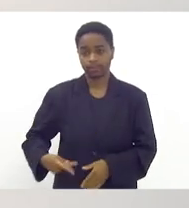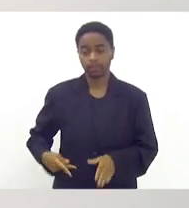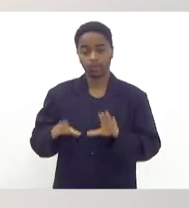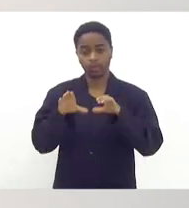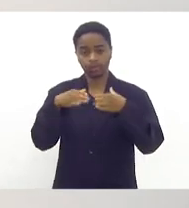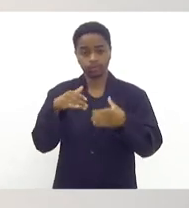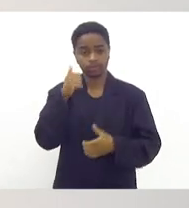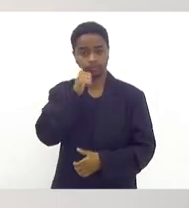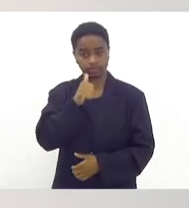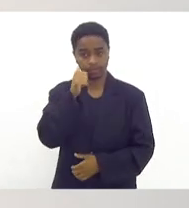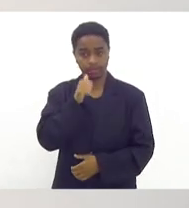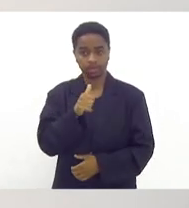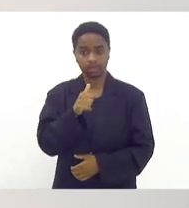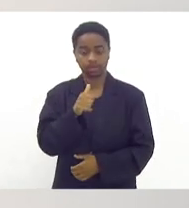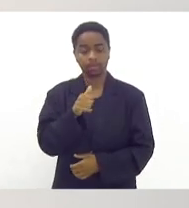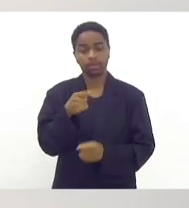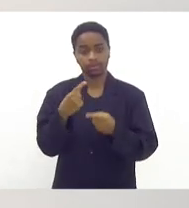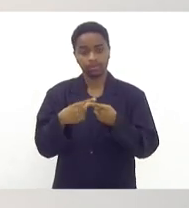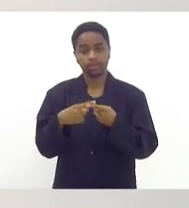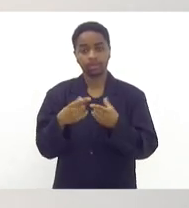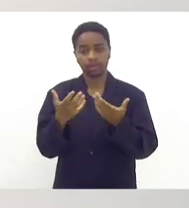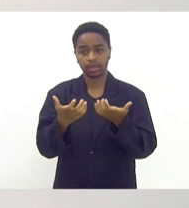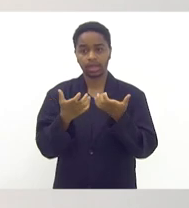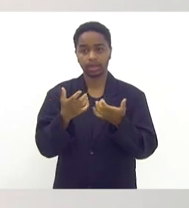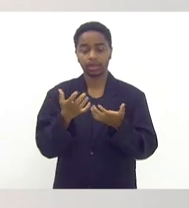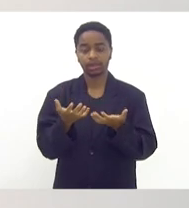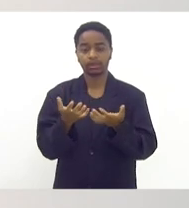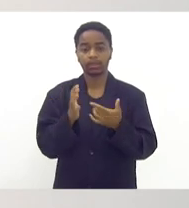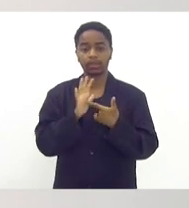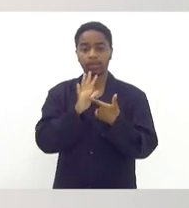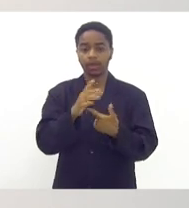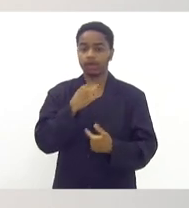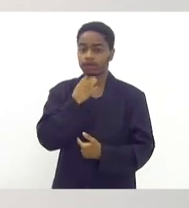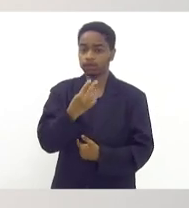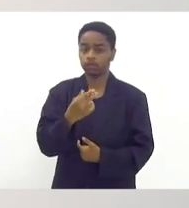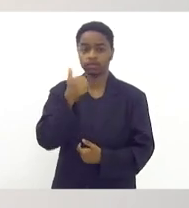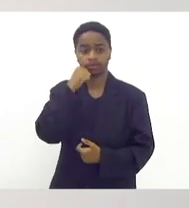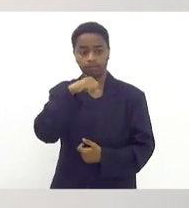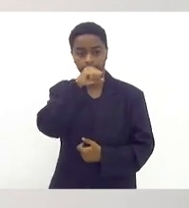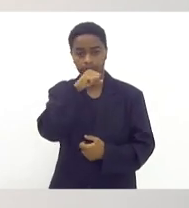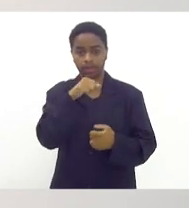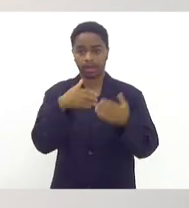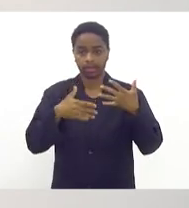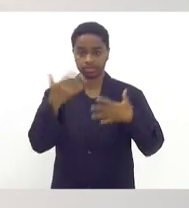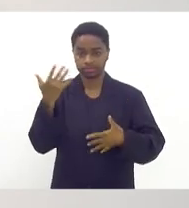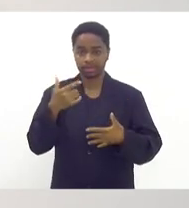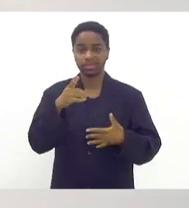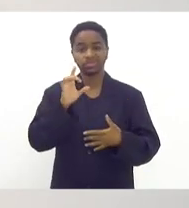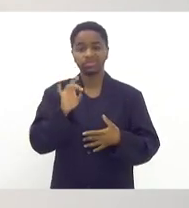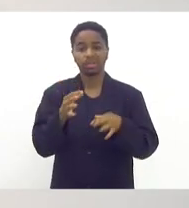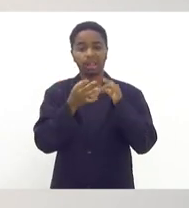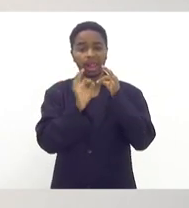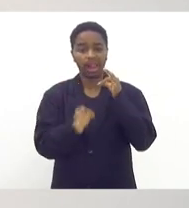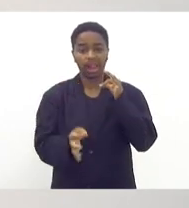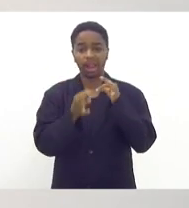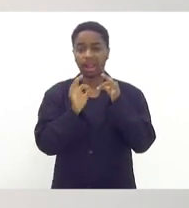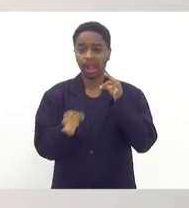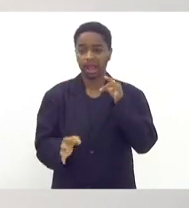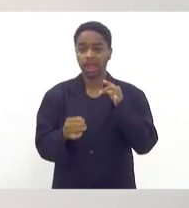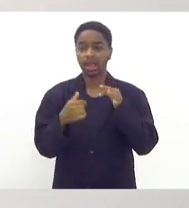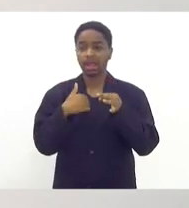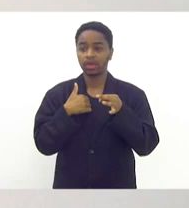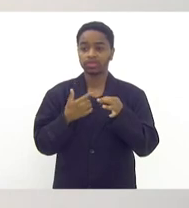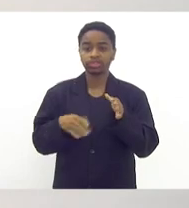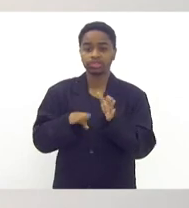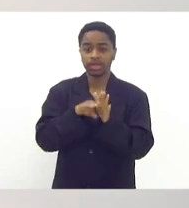mulher exatamente para dar voz à as às mães atípicas é muito blá blá blá eu vim aqui para dar voz de